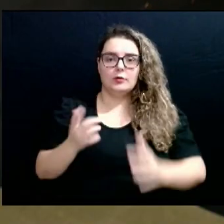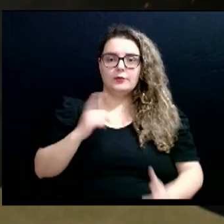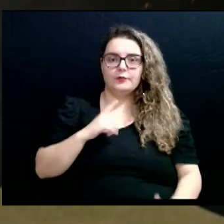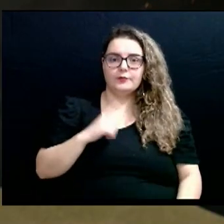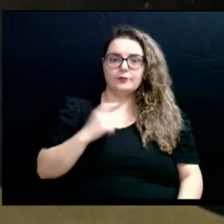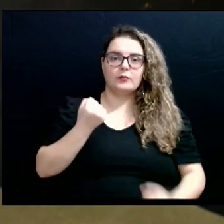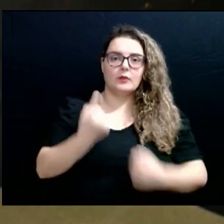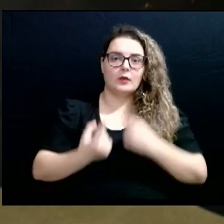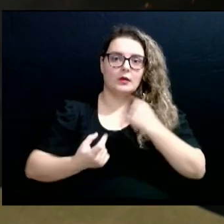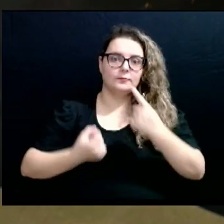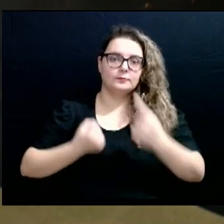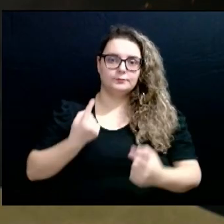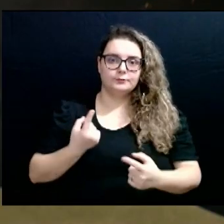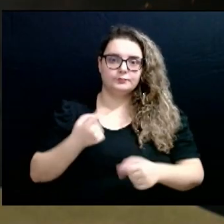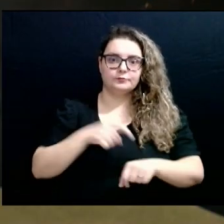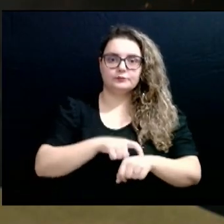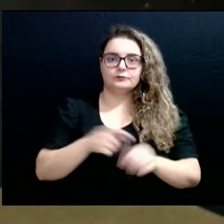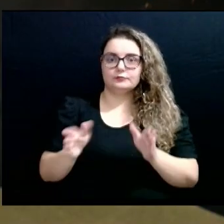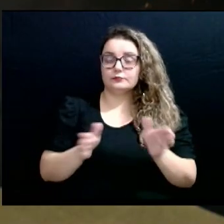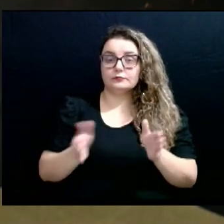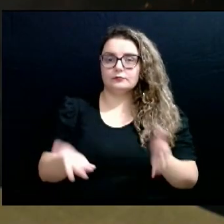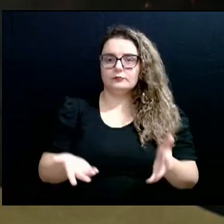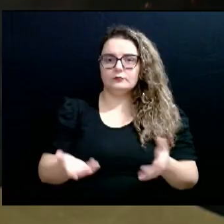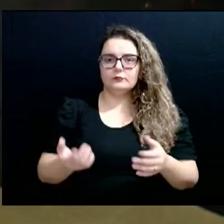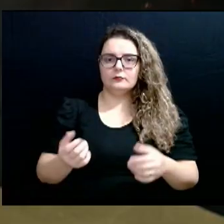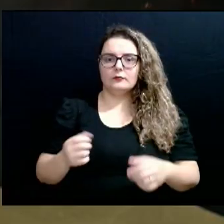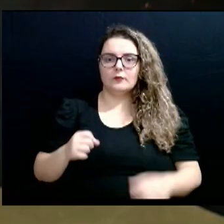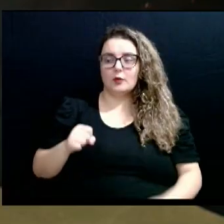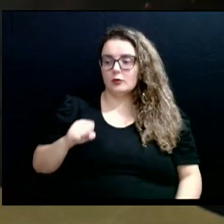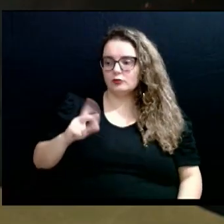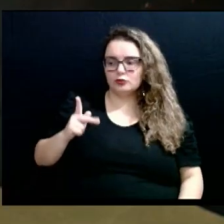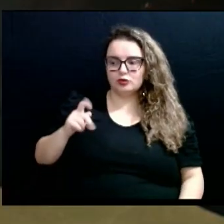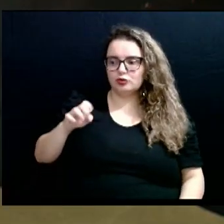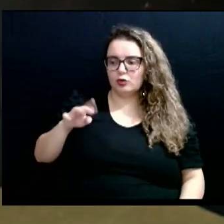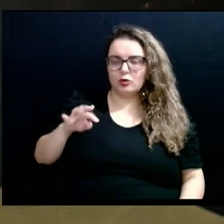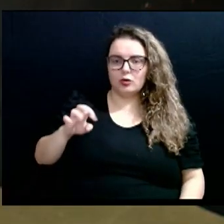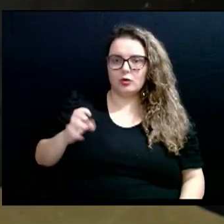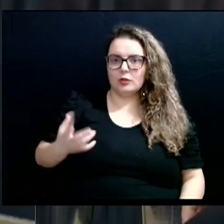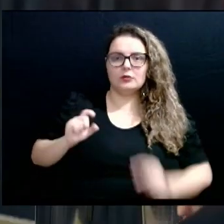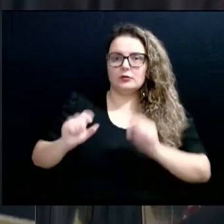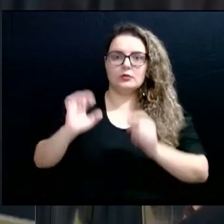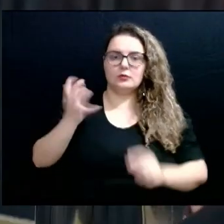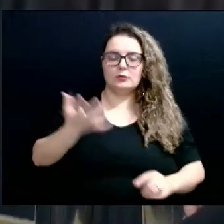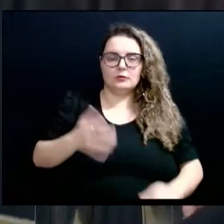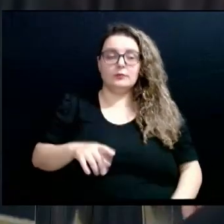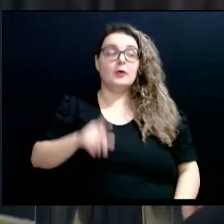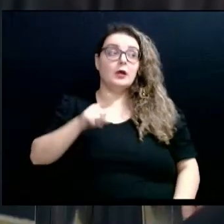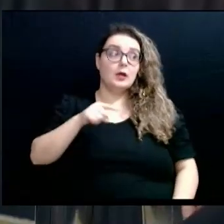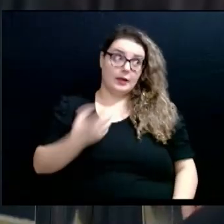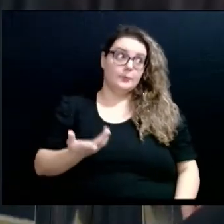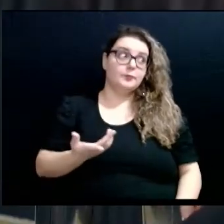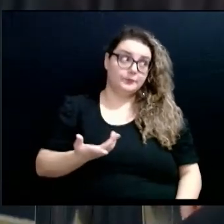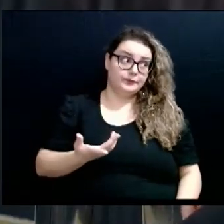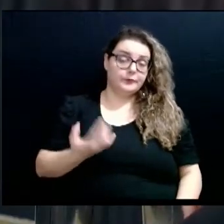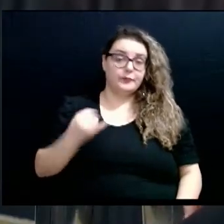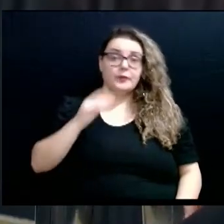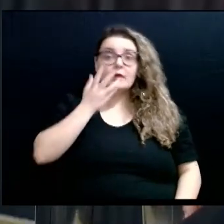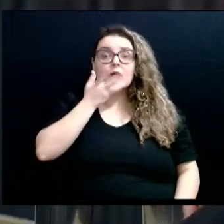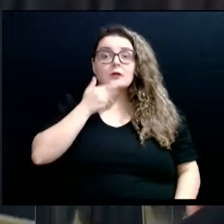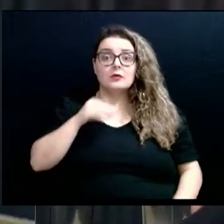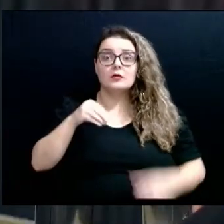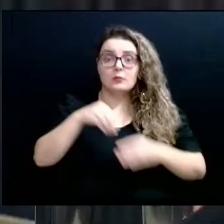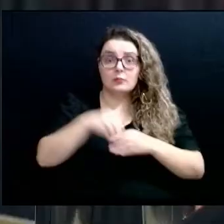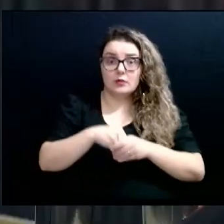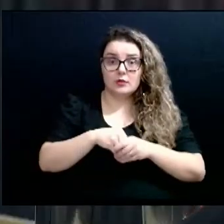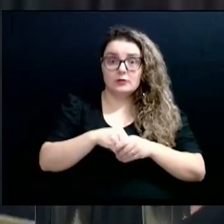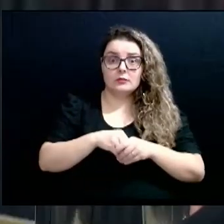alguma situação assim que dá tipo um choque de realidade? O que acontece? Então assim, se a criança ficou presa dentro do banheiro, não